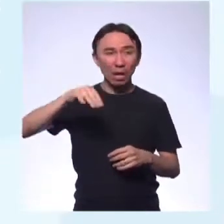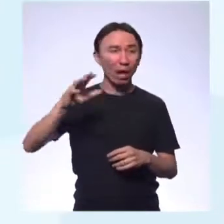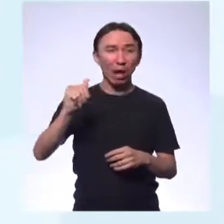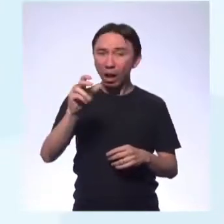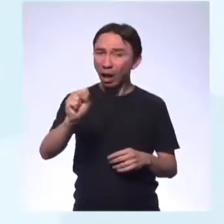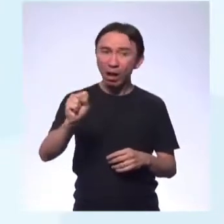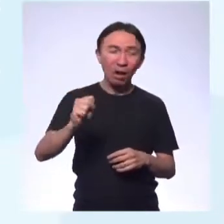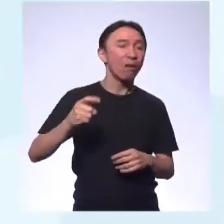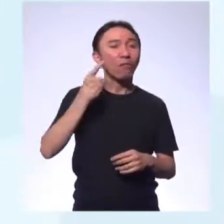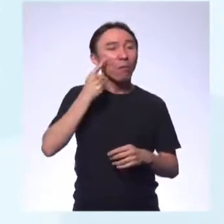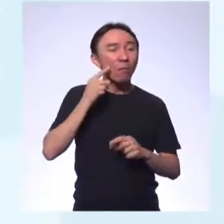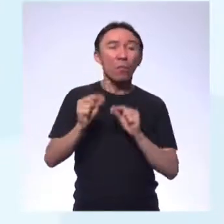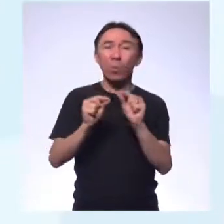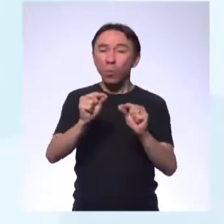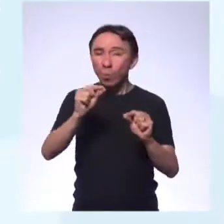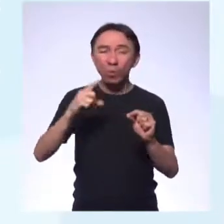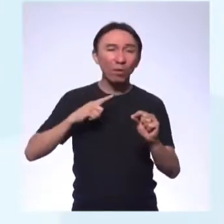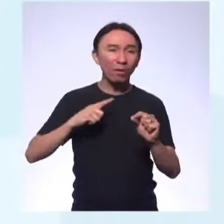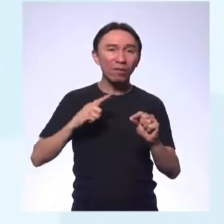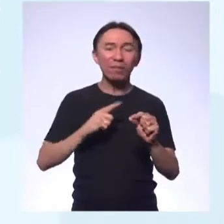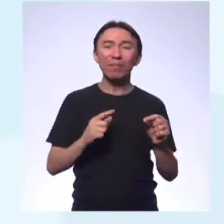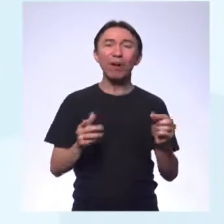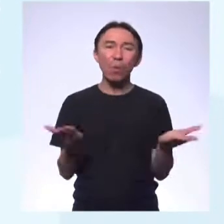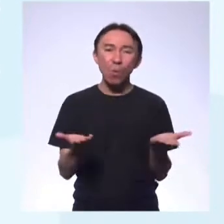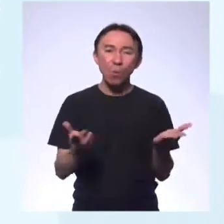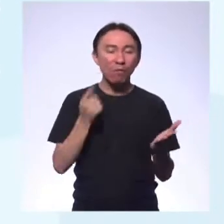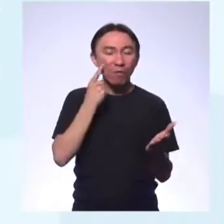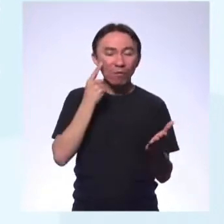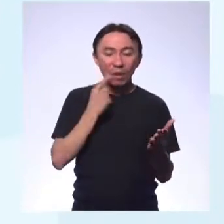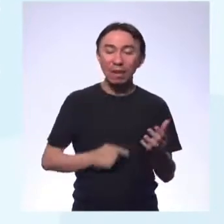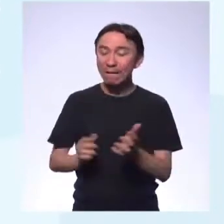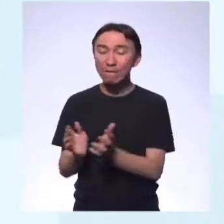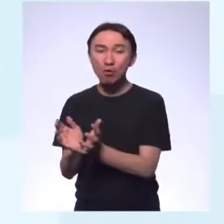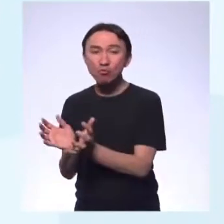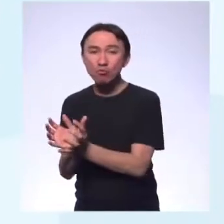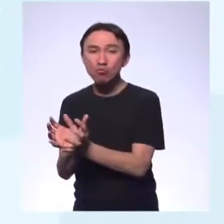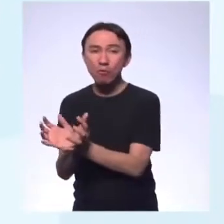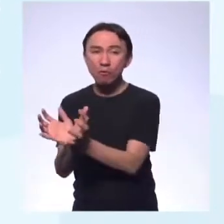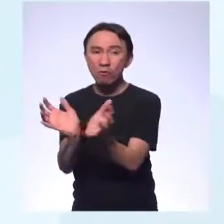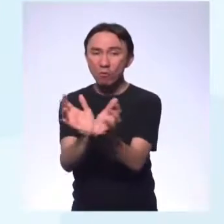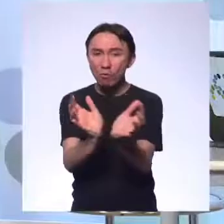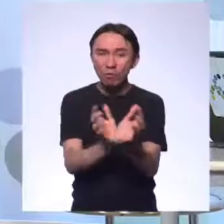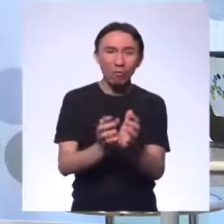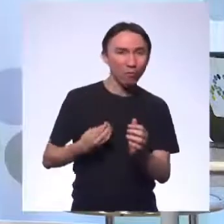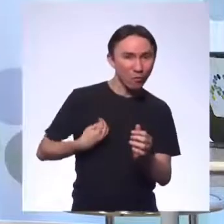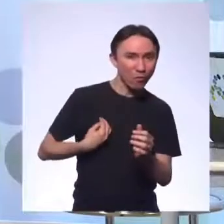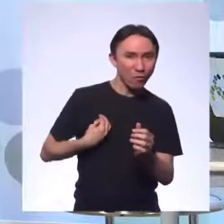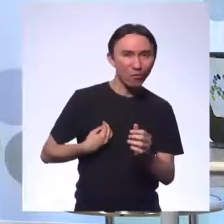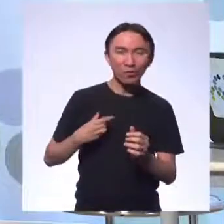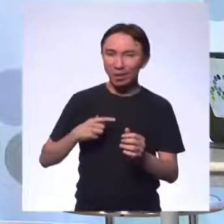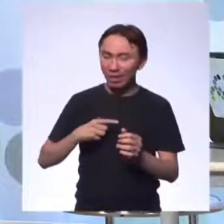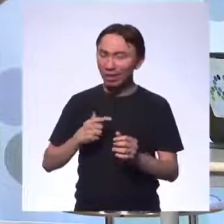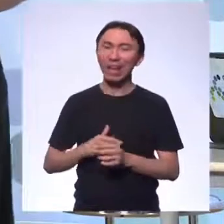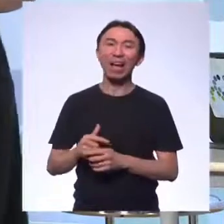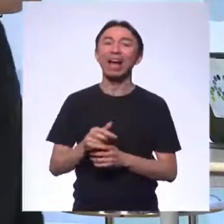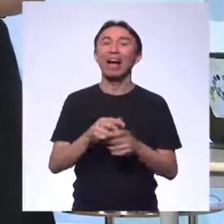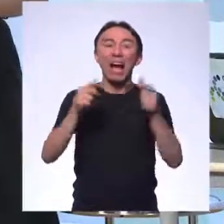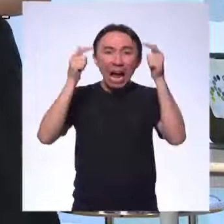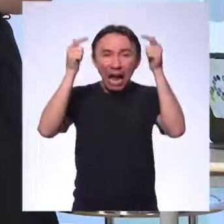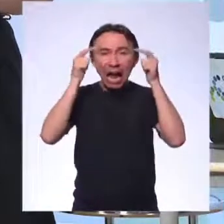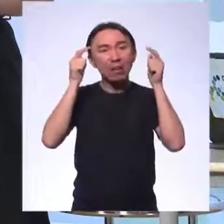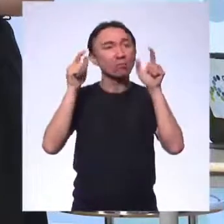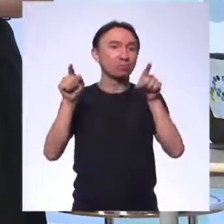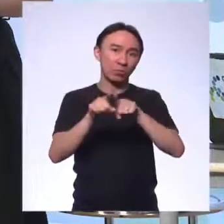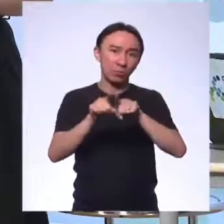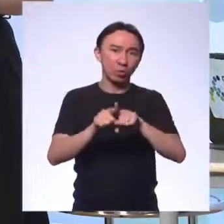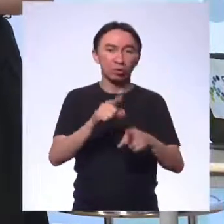a gente vai falar um pouquinho sobre a organização dos seres vivos em reinos e domínios, certo?